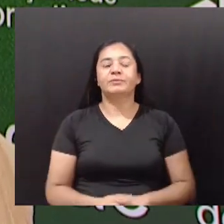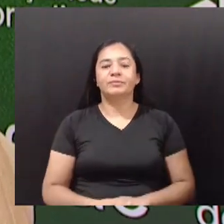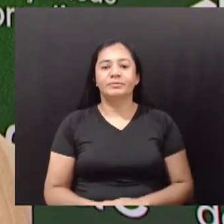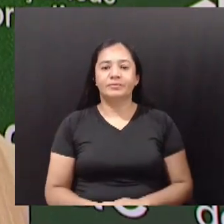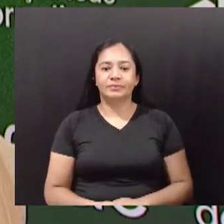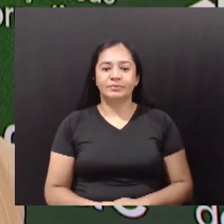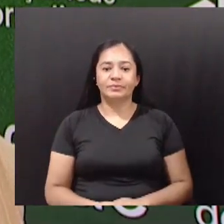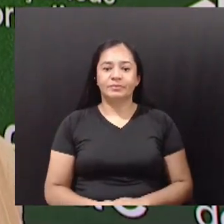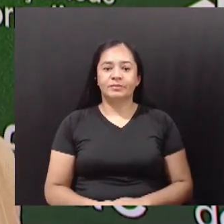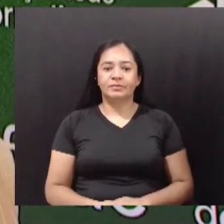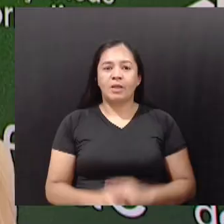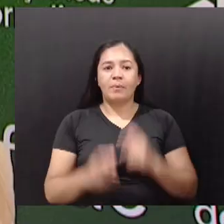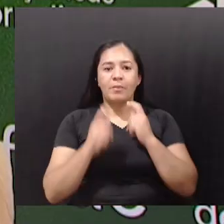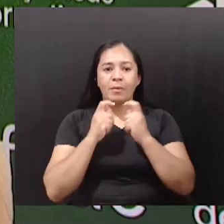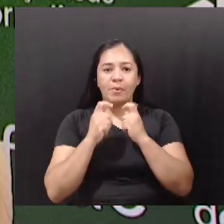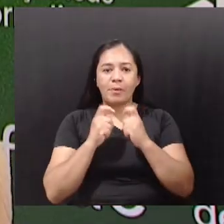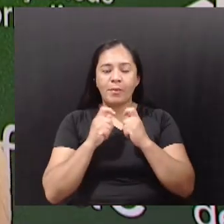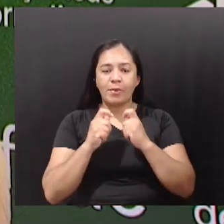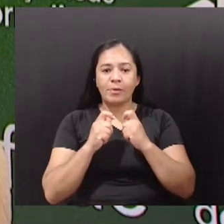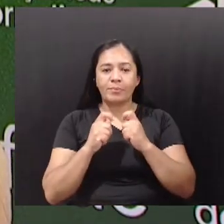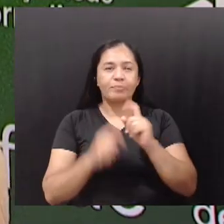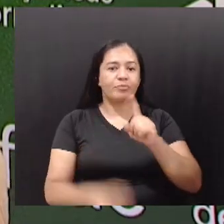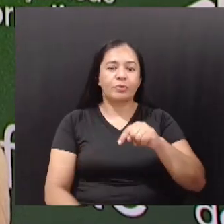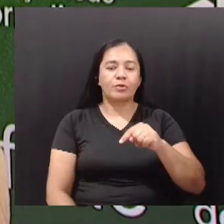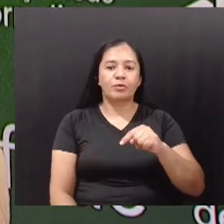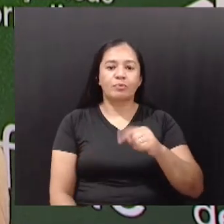imprensa ela é um